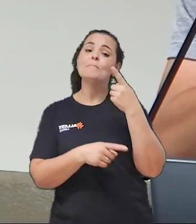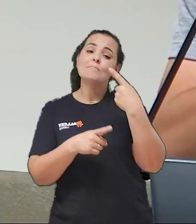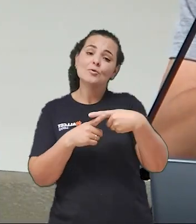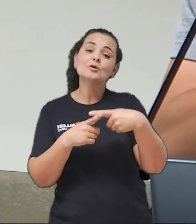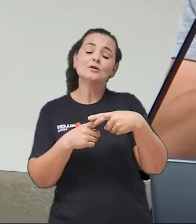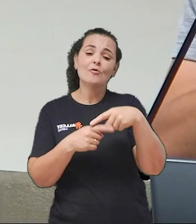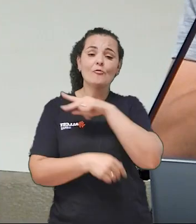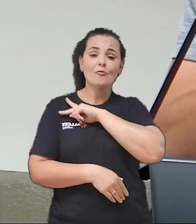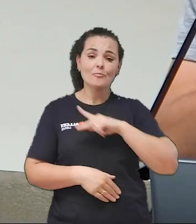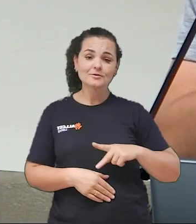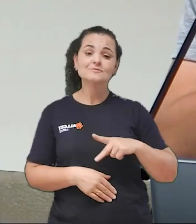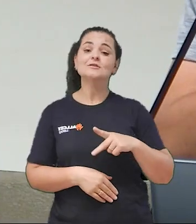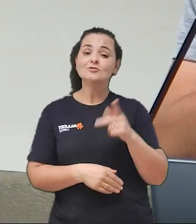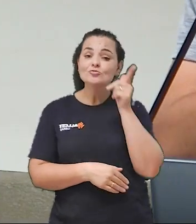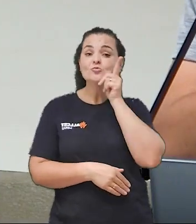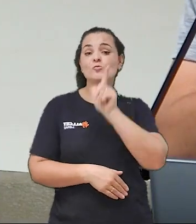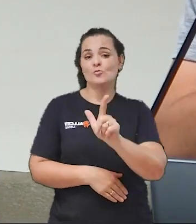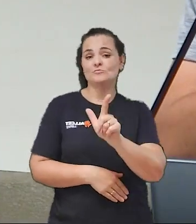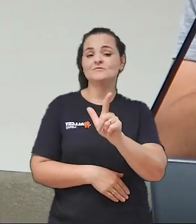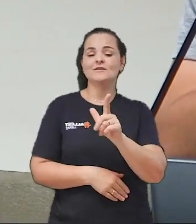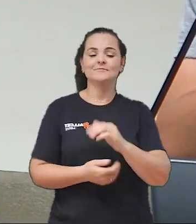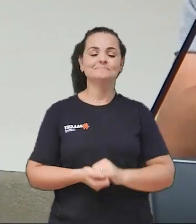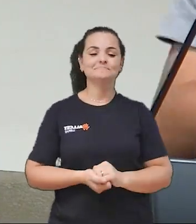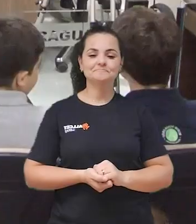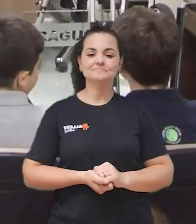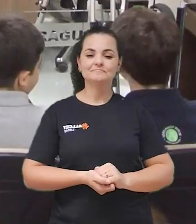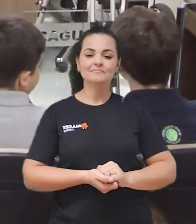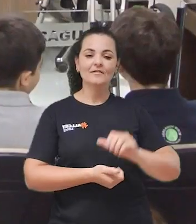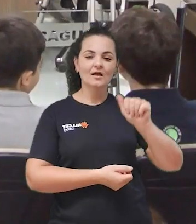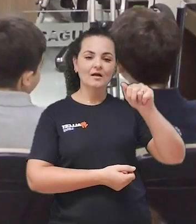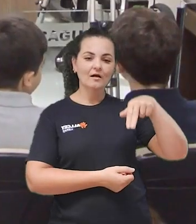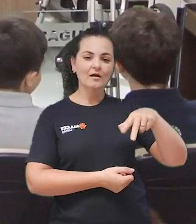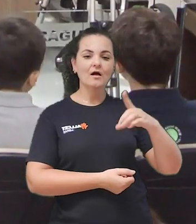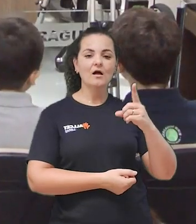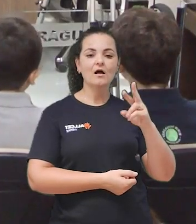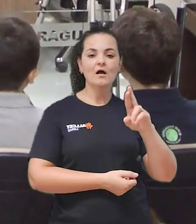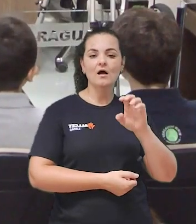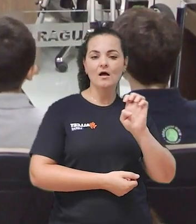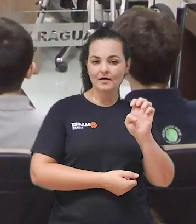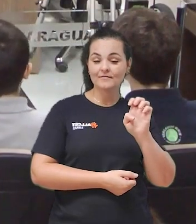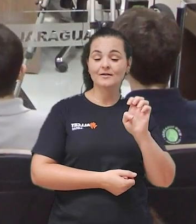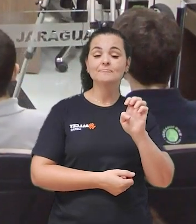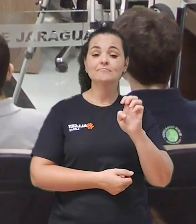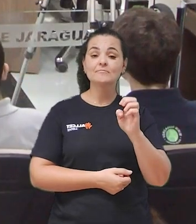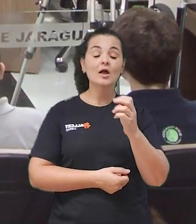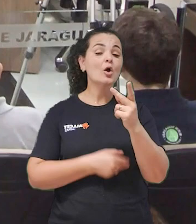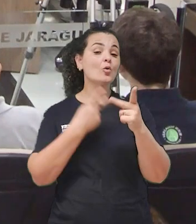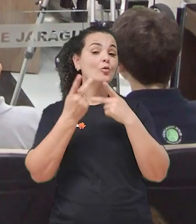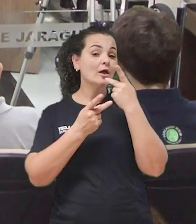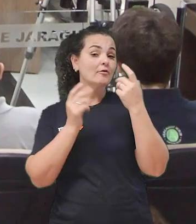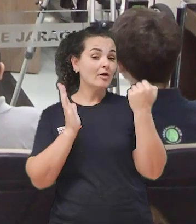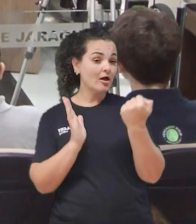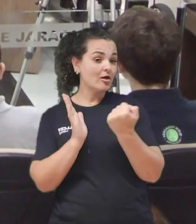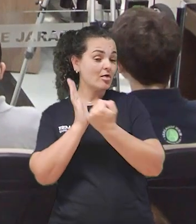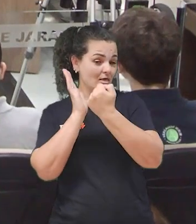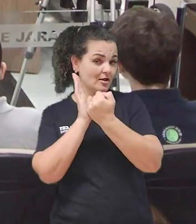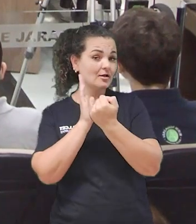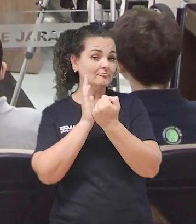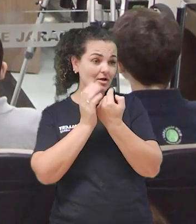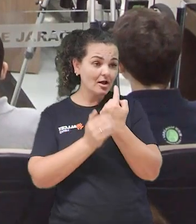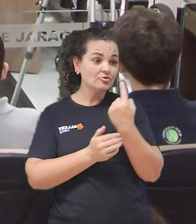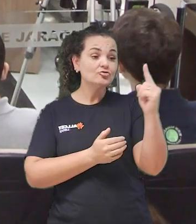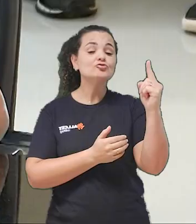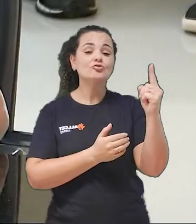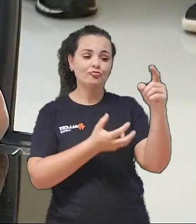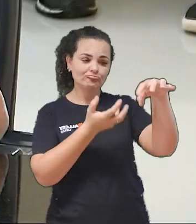só vivemos por causa do excelentíssimo Vereador muito obrigada André eu quero destacar também que a além de termos